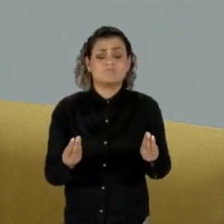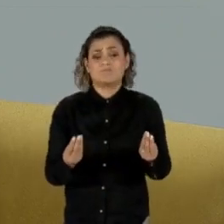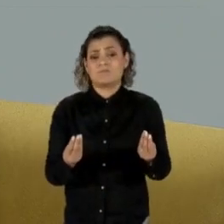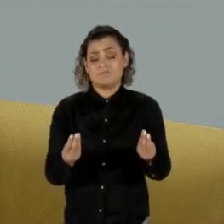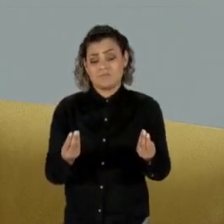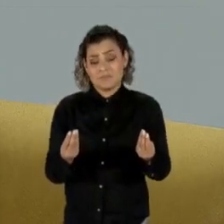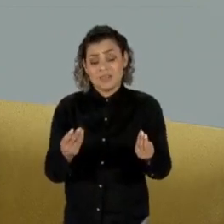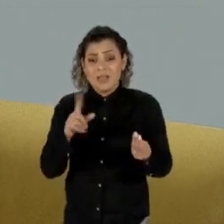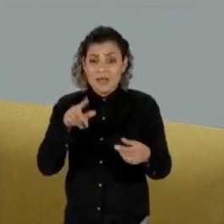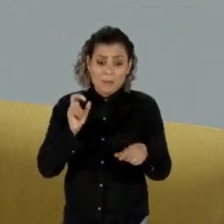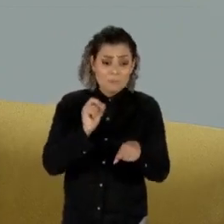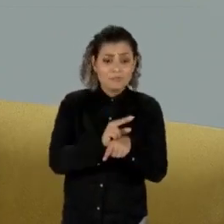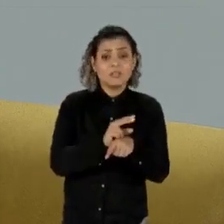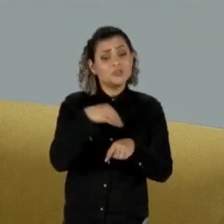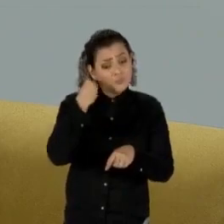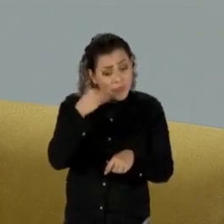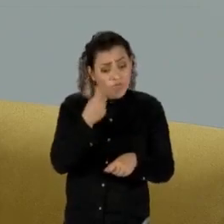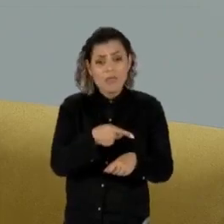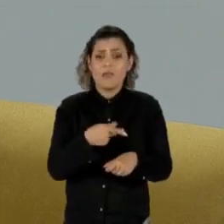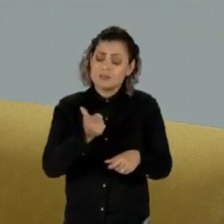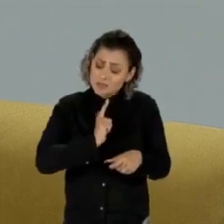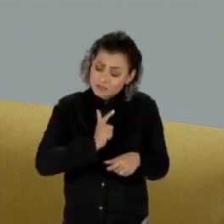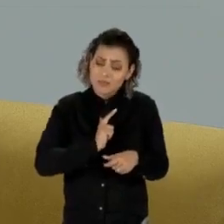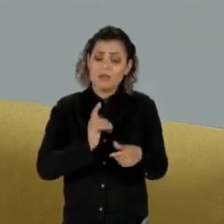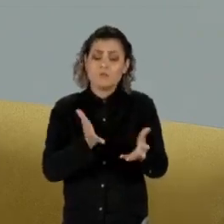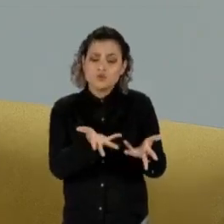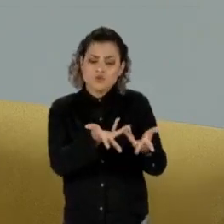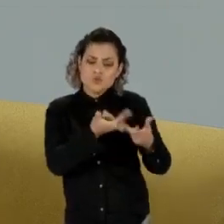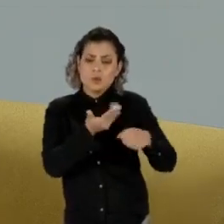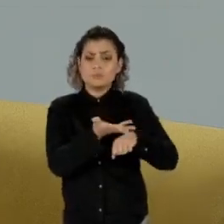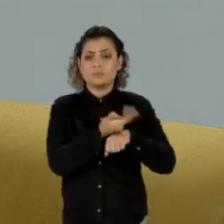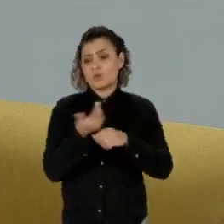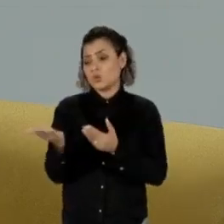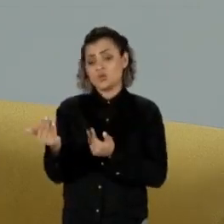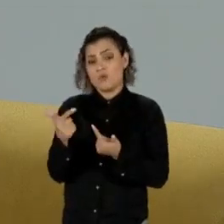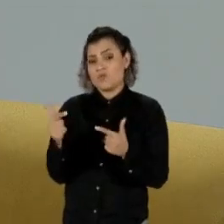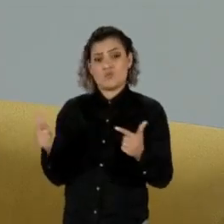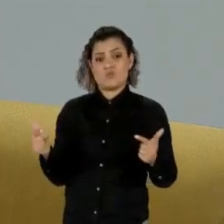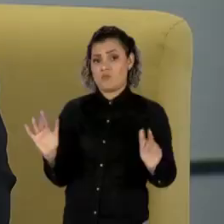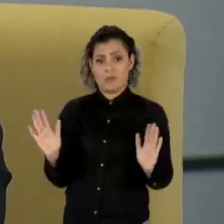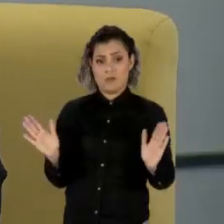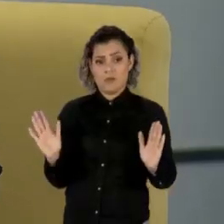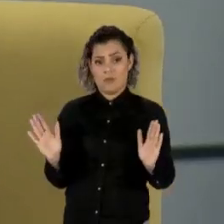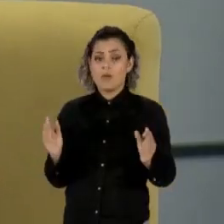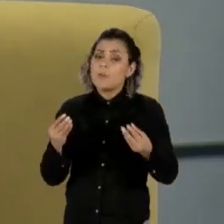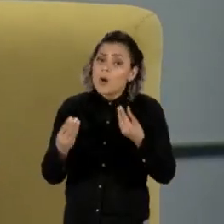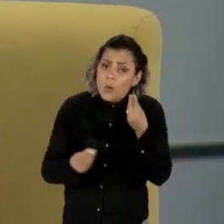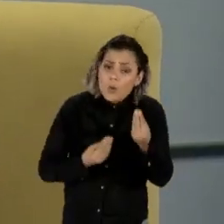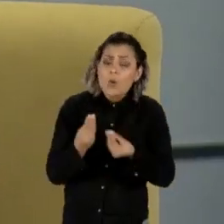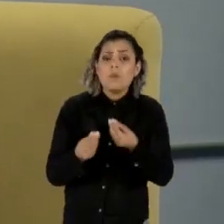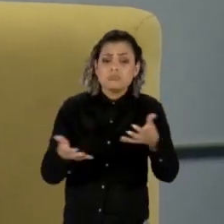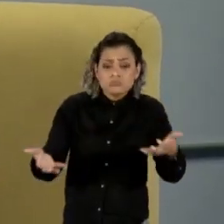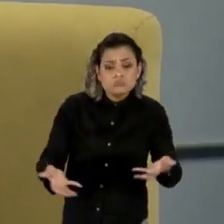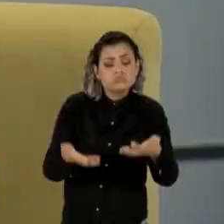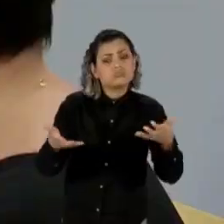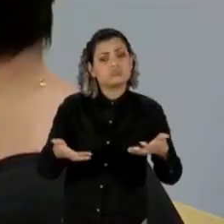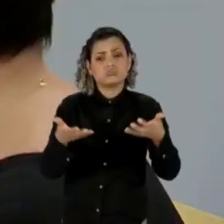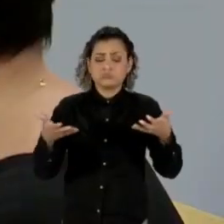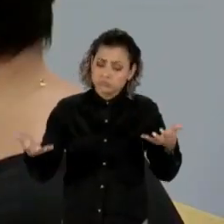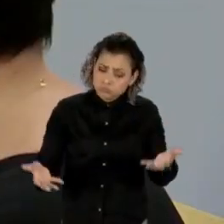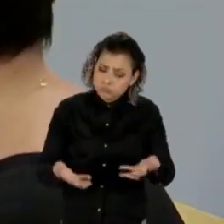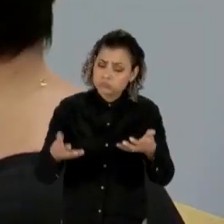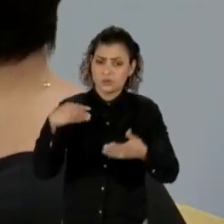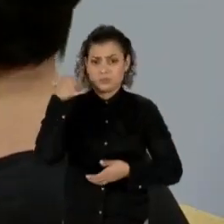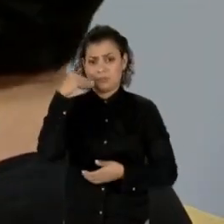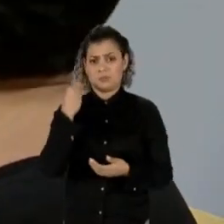por exemplo tendo se essa experiência e expertise que uma pessoa jovem talvez não tenha esse é um dos elementos que valorizar essa